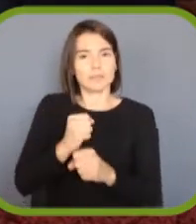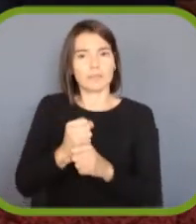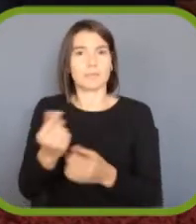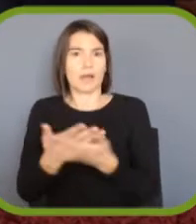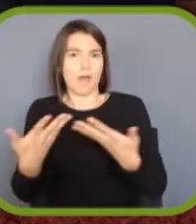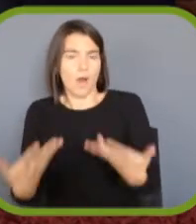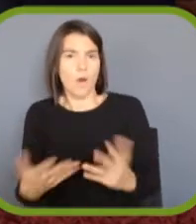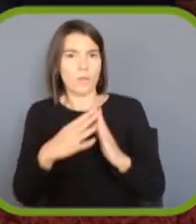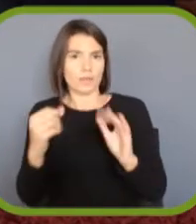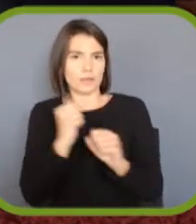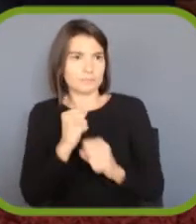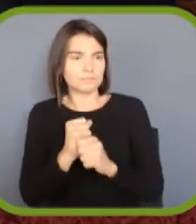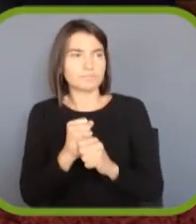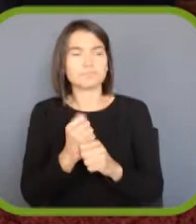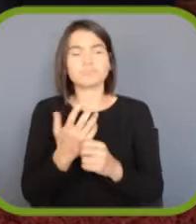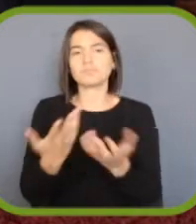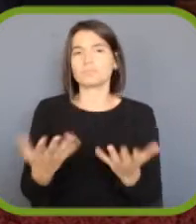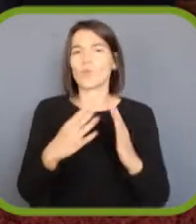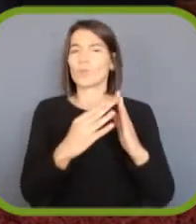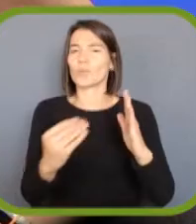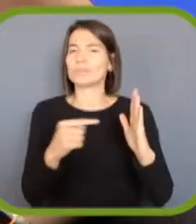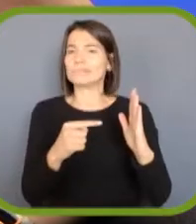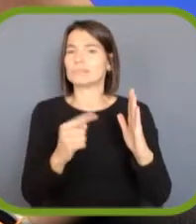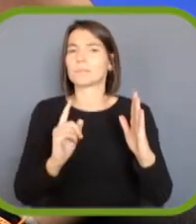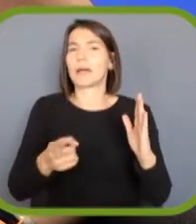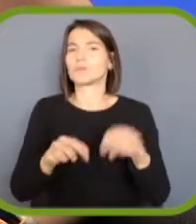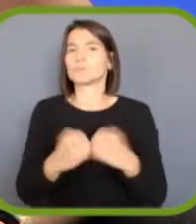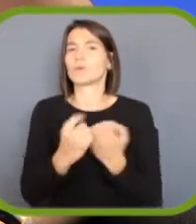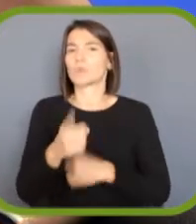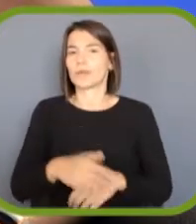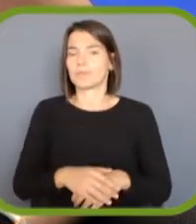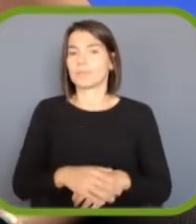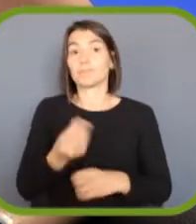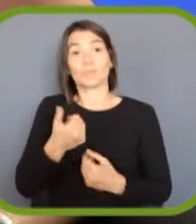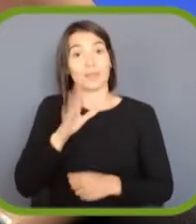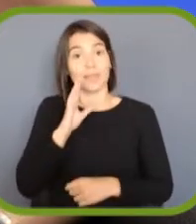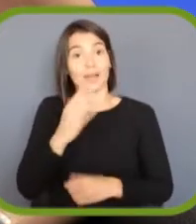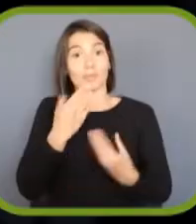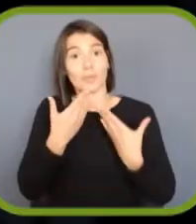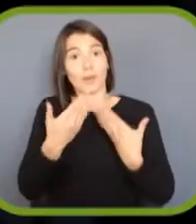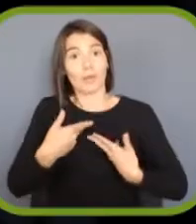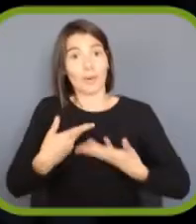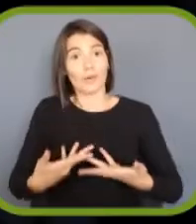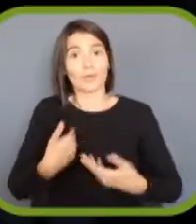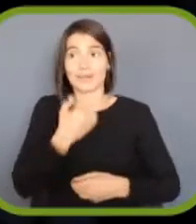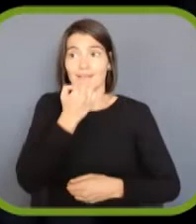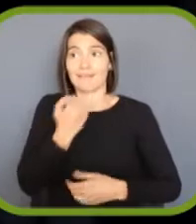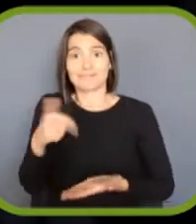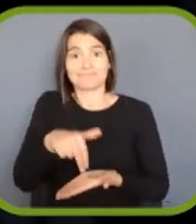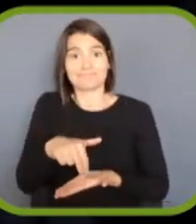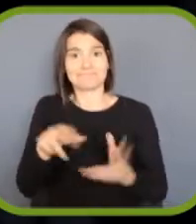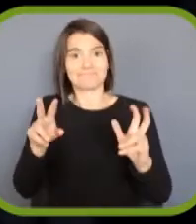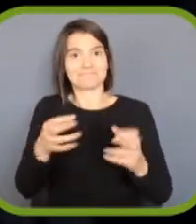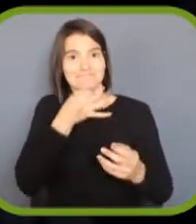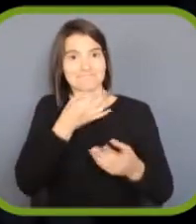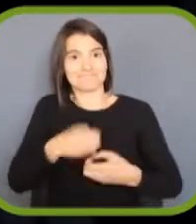do mercado de trabalho atual, do modelo de trabalho. O que é que este modelo implica na sociedade? Boa tarde, muito obrigado pelo convite. É um prazer estar